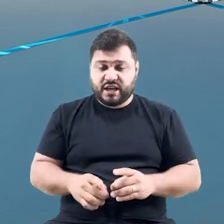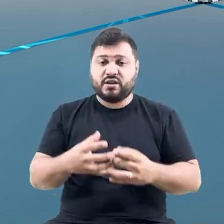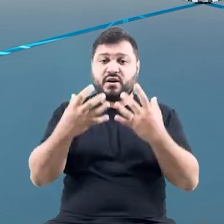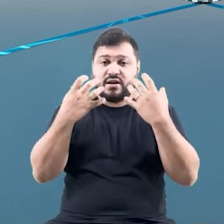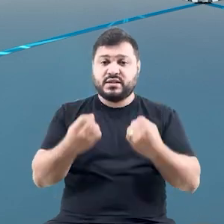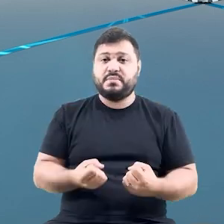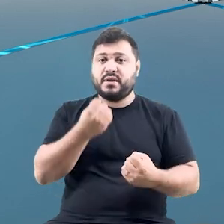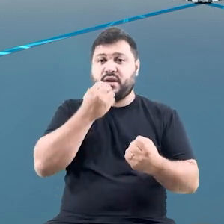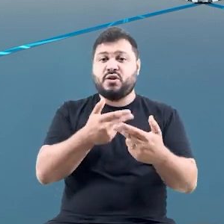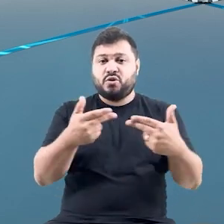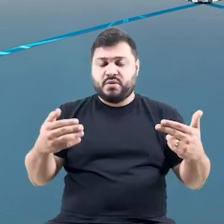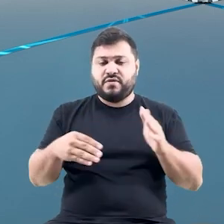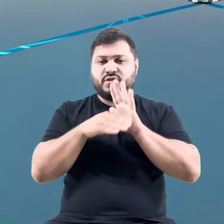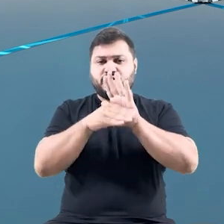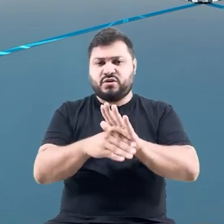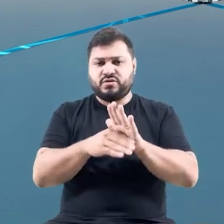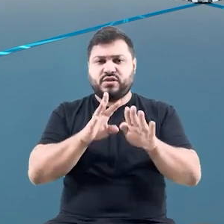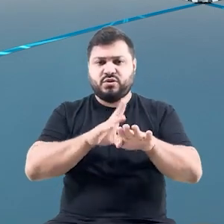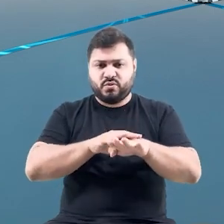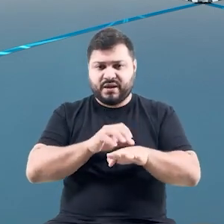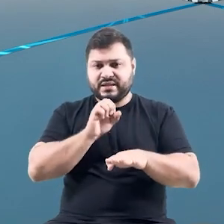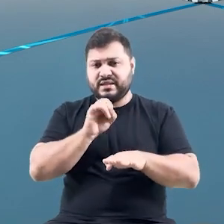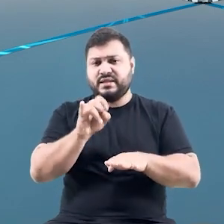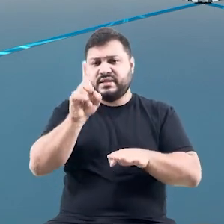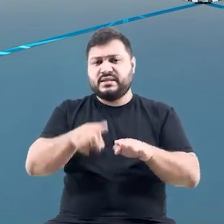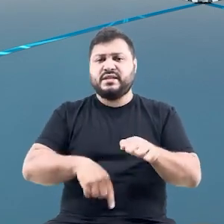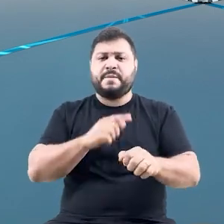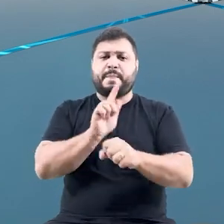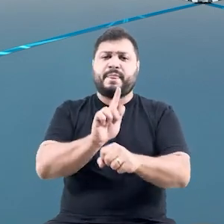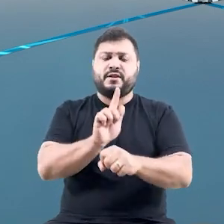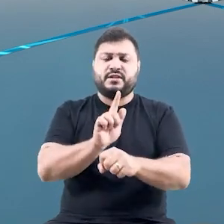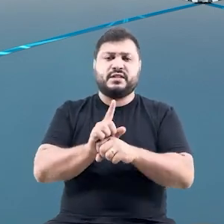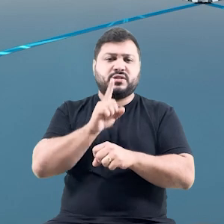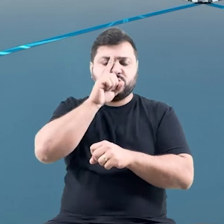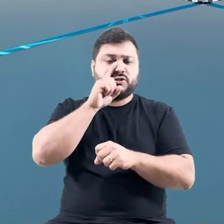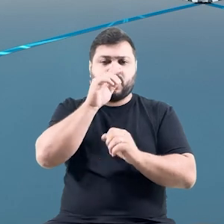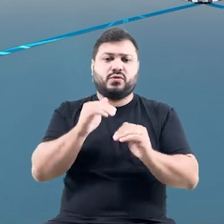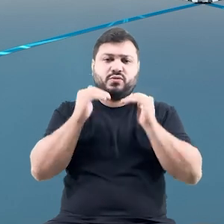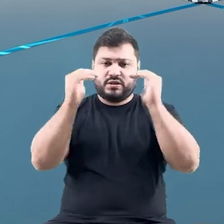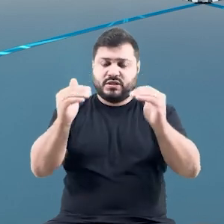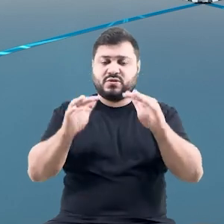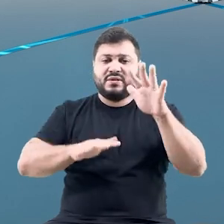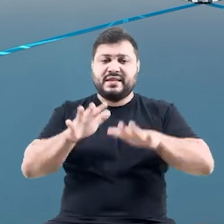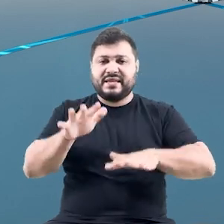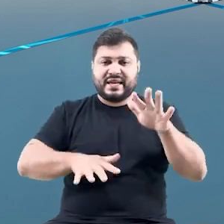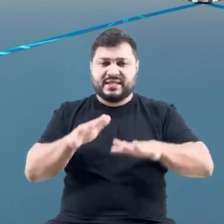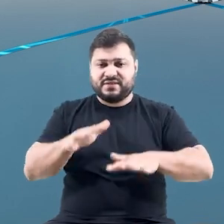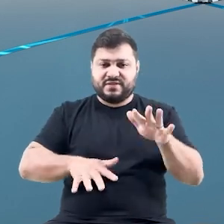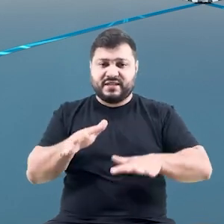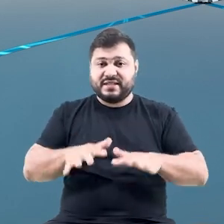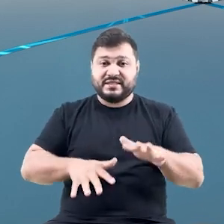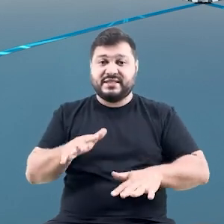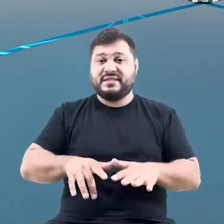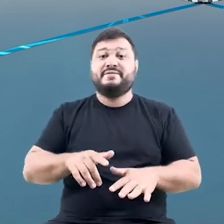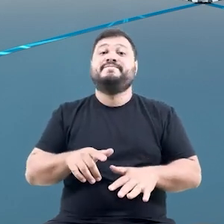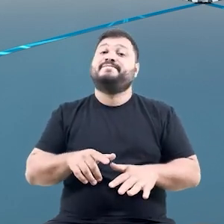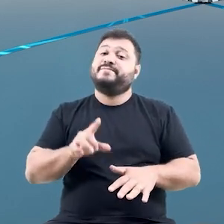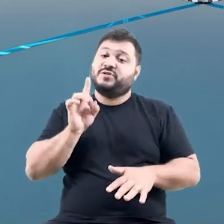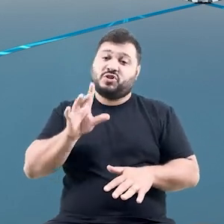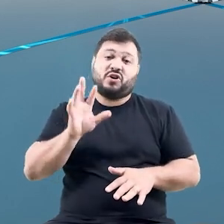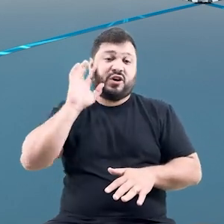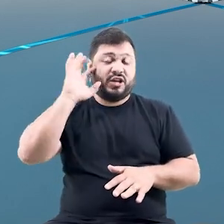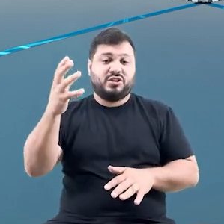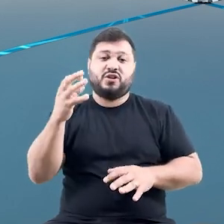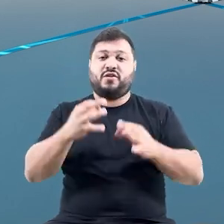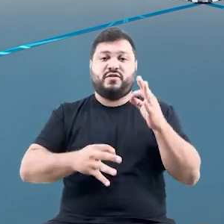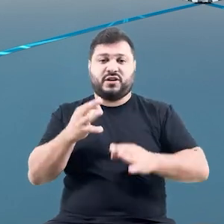ao recebimento do benefício de auxílio-doença se for uma gestação de alto risco, e muitas vezes a questão só